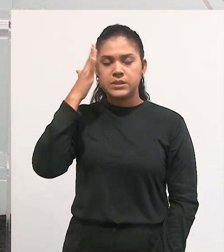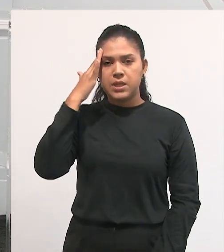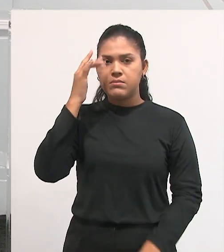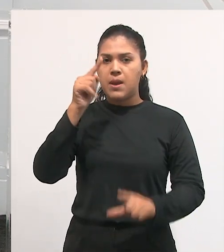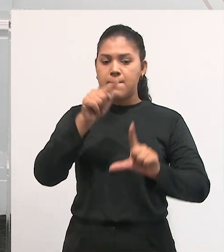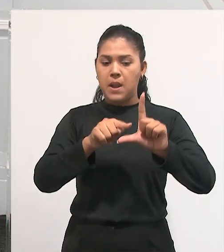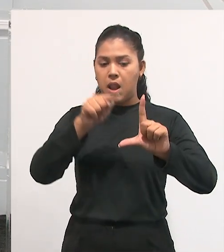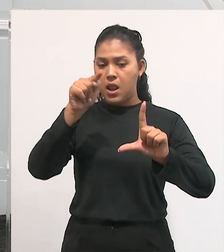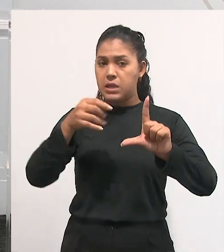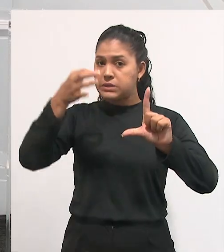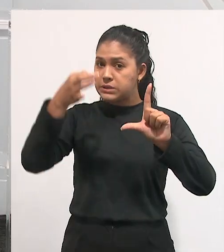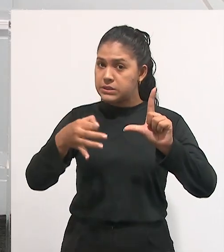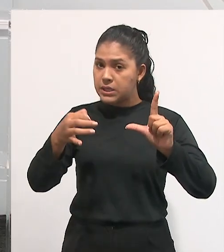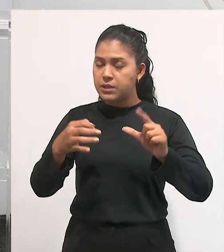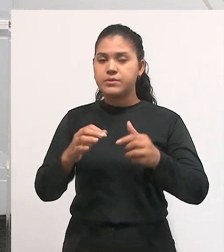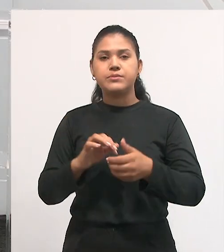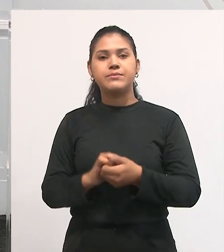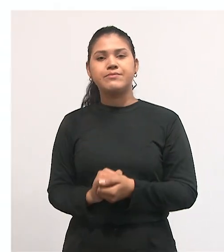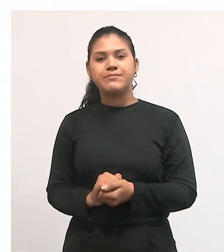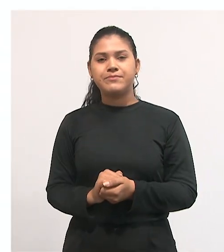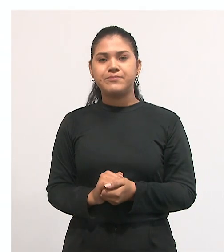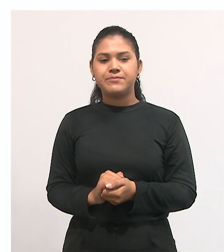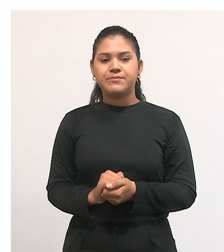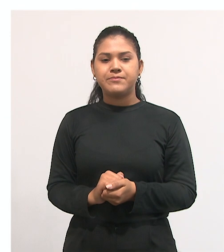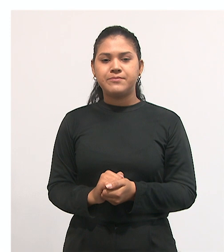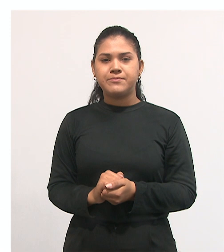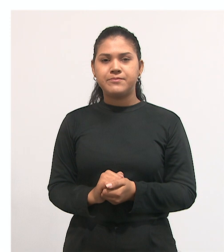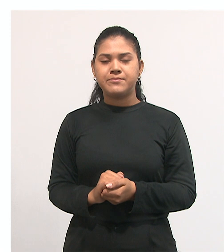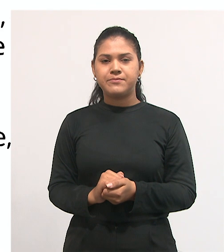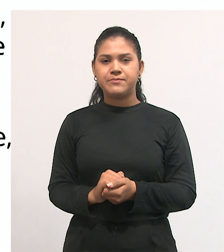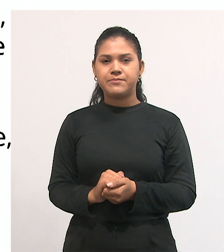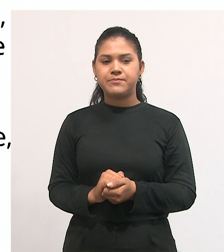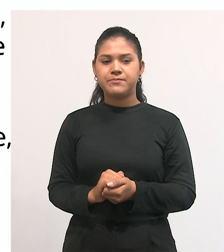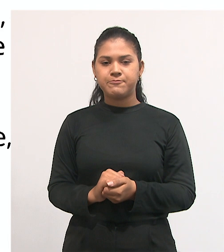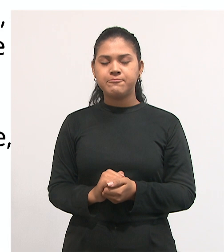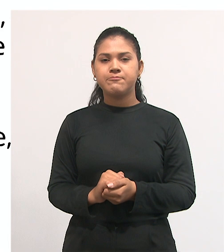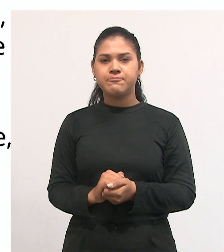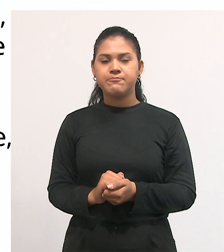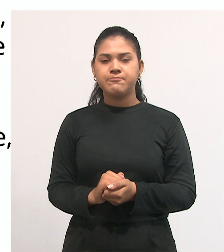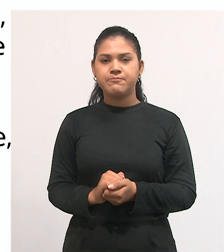correta desses custos, ok? Vamos continuar aqui. Próximo slide.